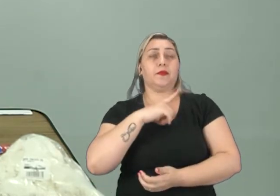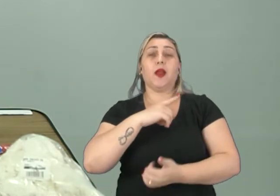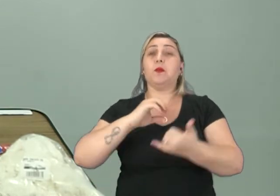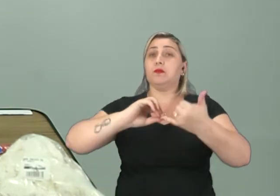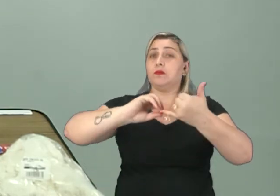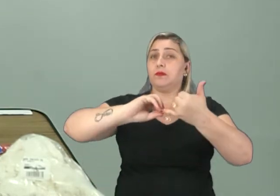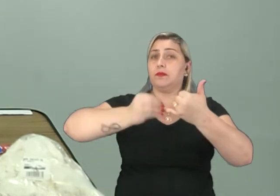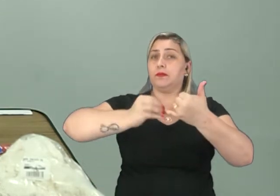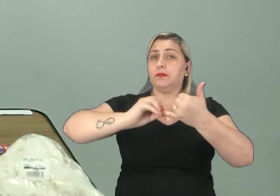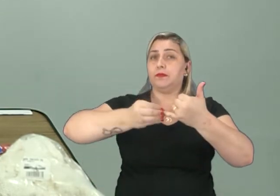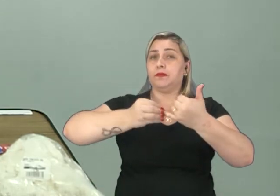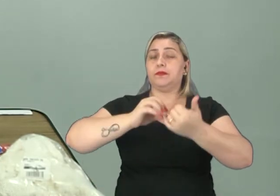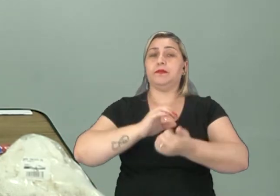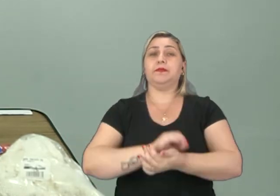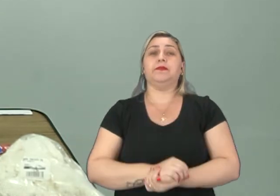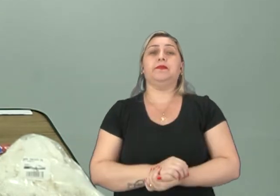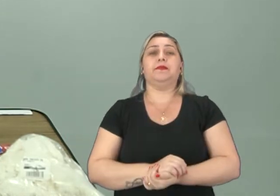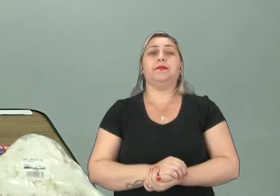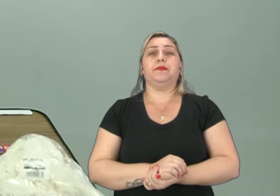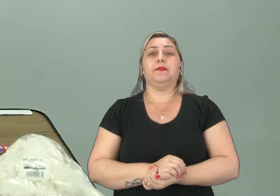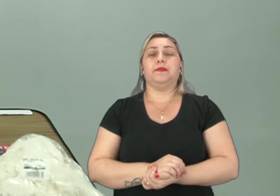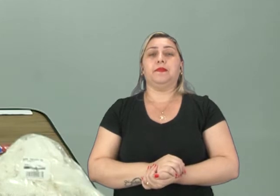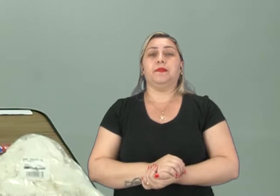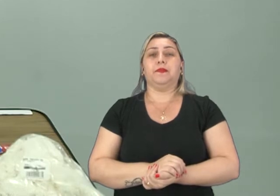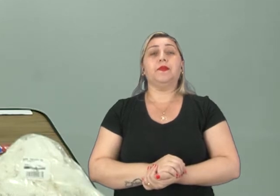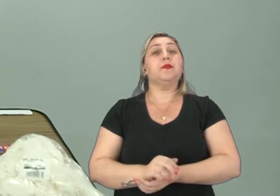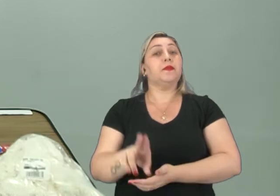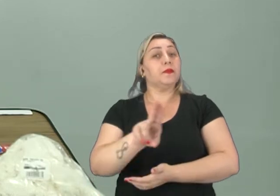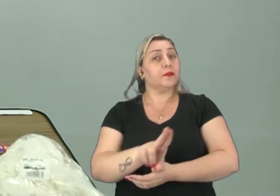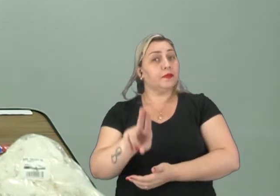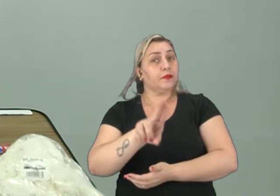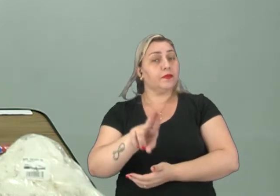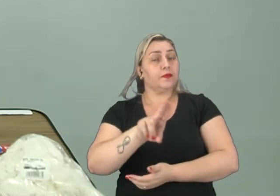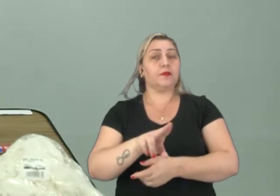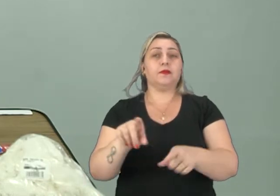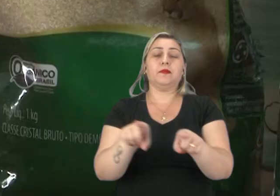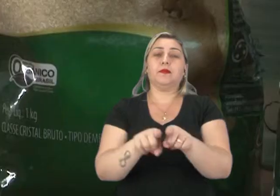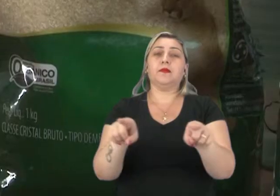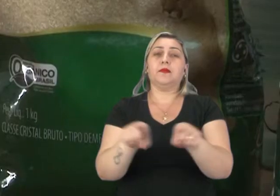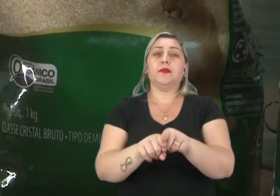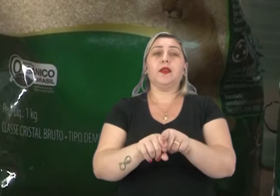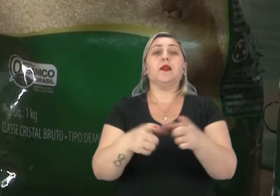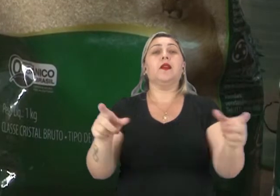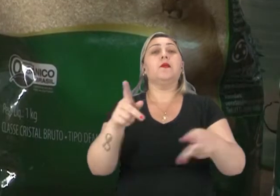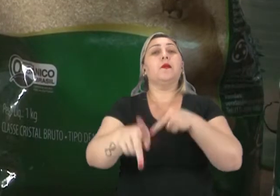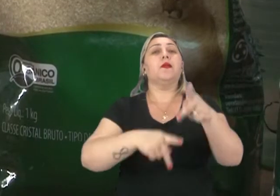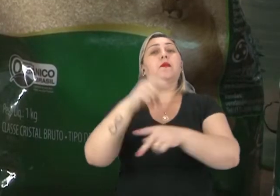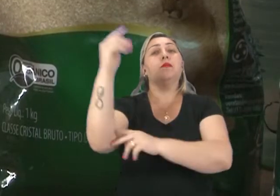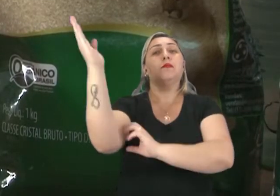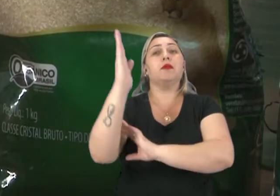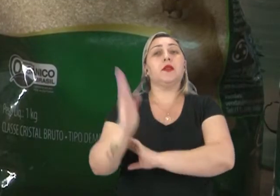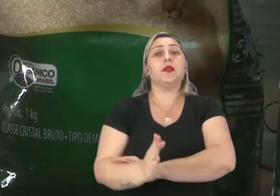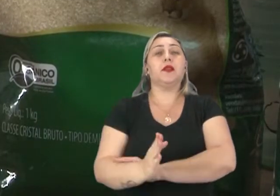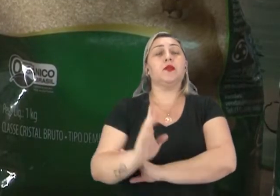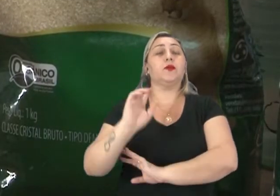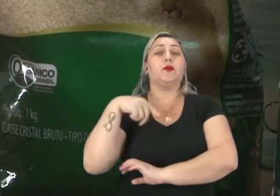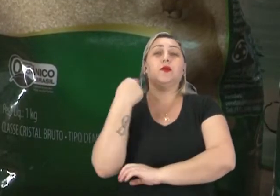querido feijão, né? Que é consumido pela maioria da população brasileira.